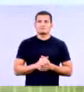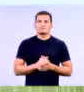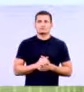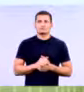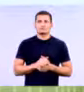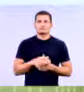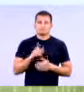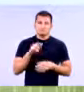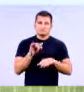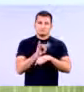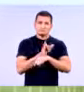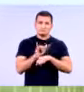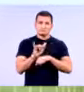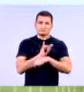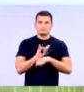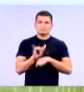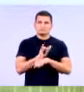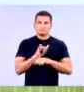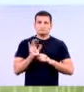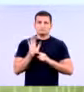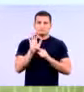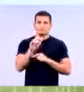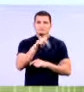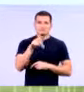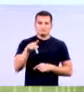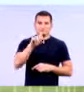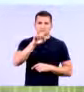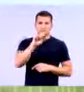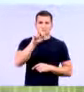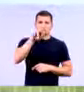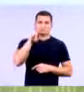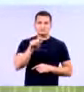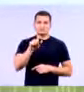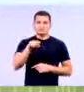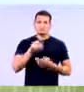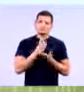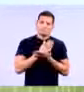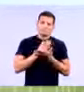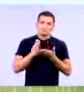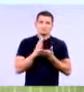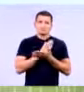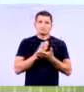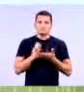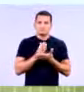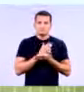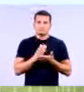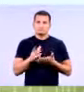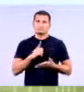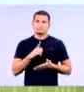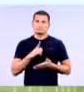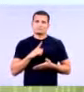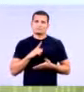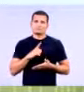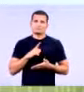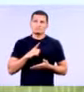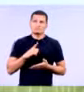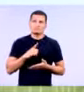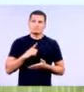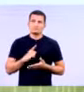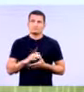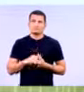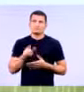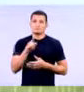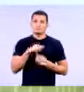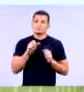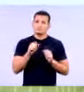Bom, essas técnicas, né, bem apresentadas pela professora Sara, são algumas das que existem no meio para que você